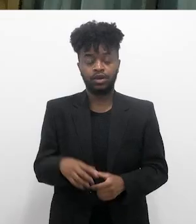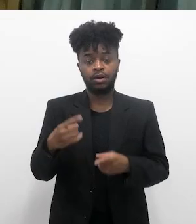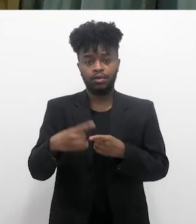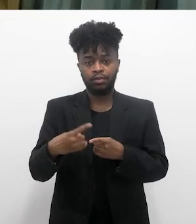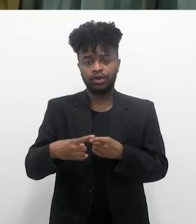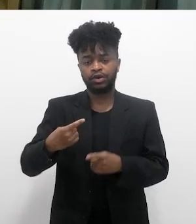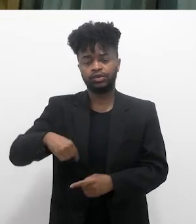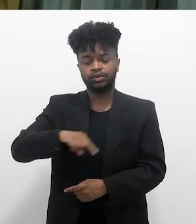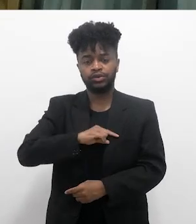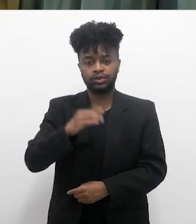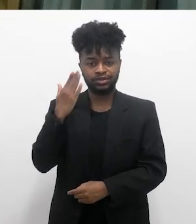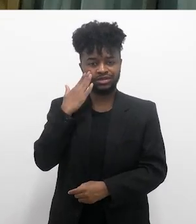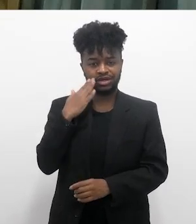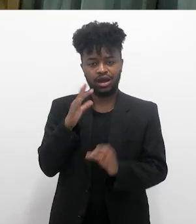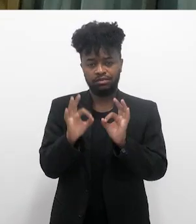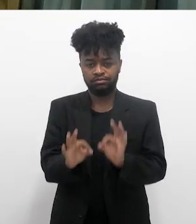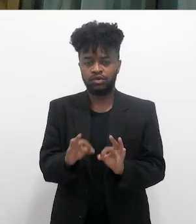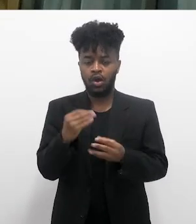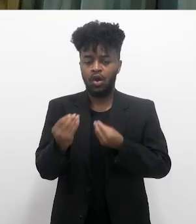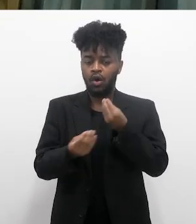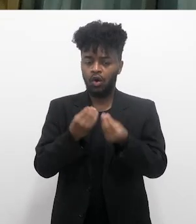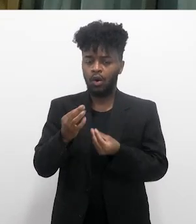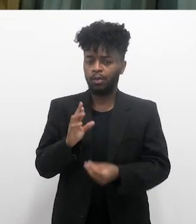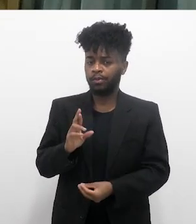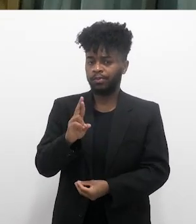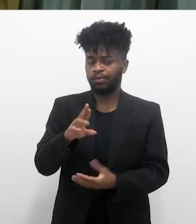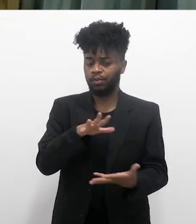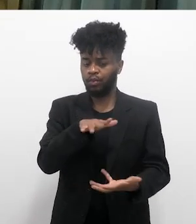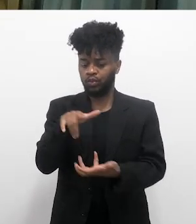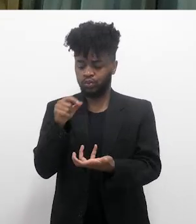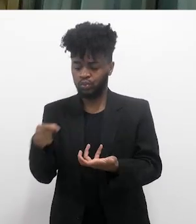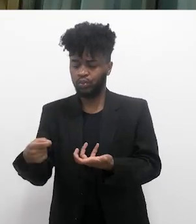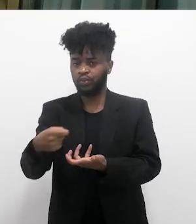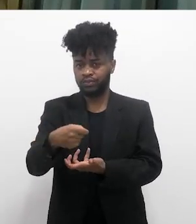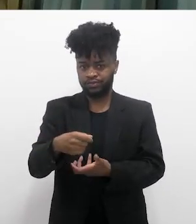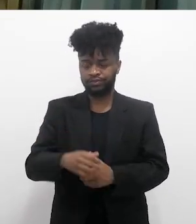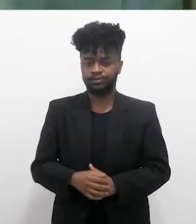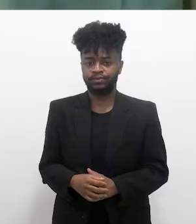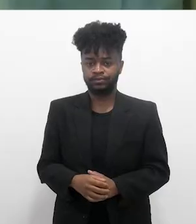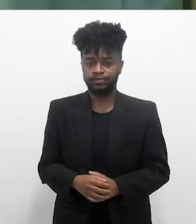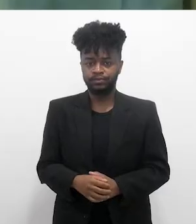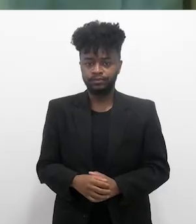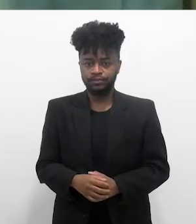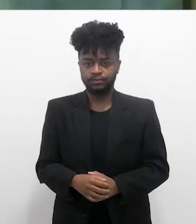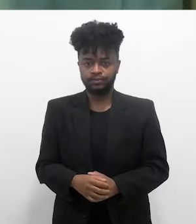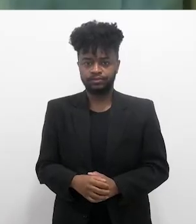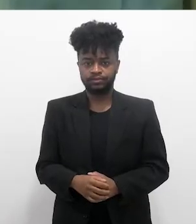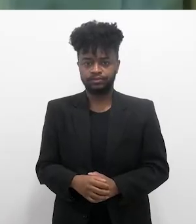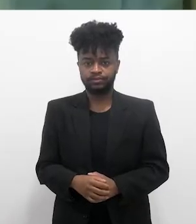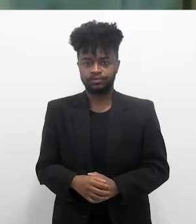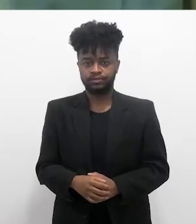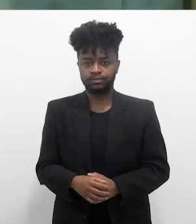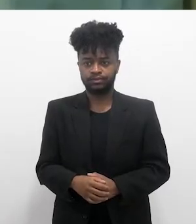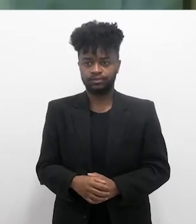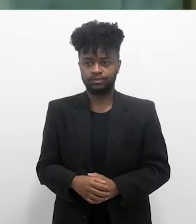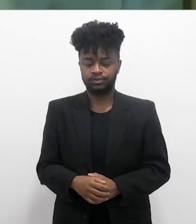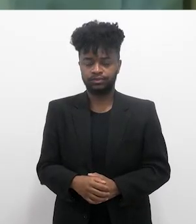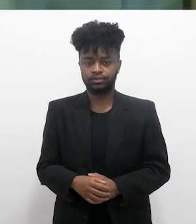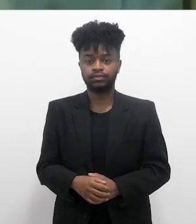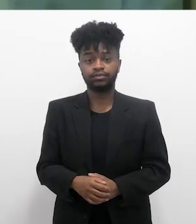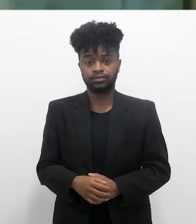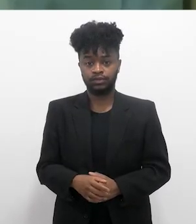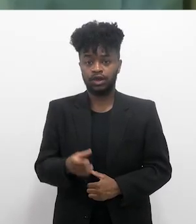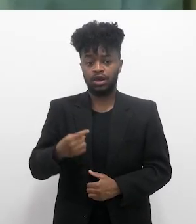o quanto ele representa no mundo. A gente que tive o privilégio de ir a